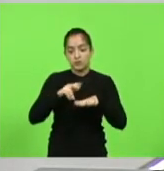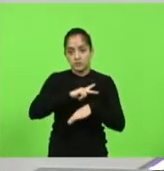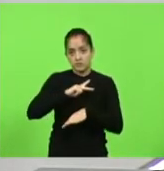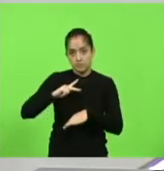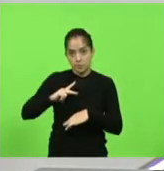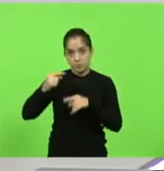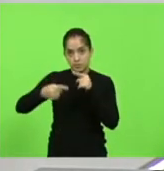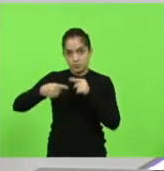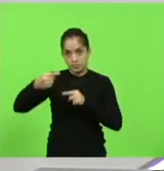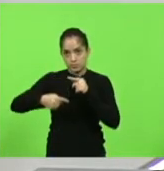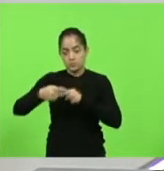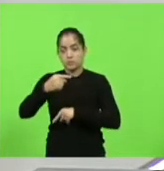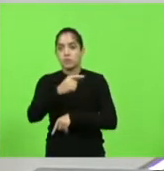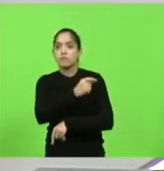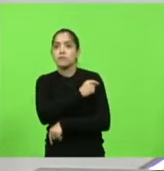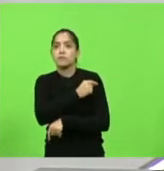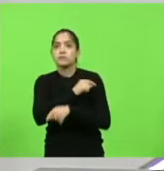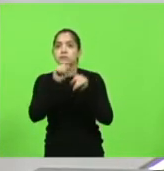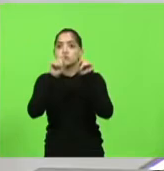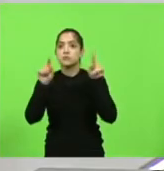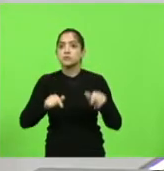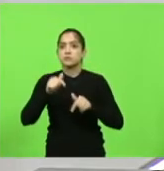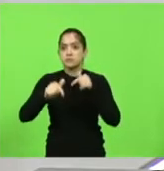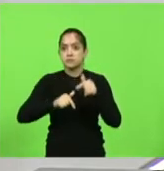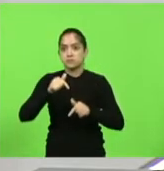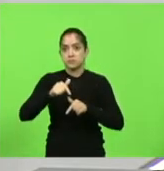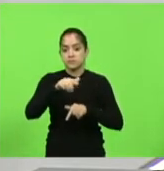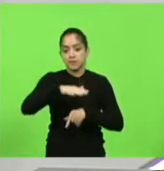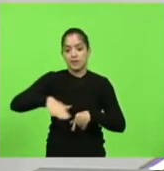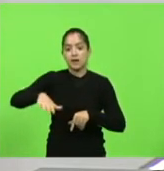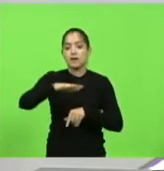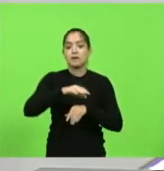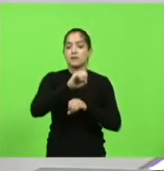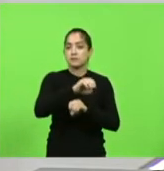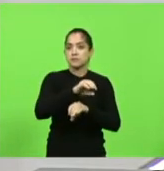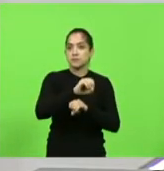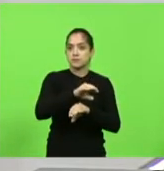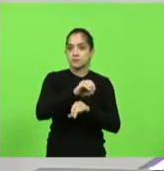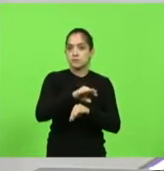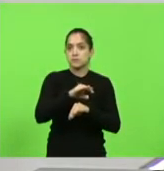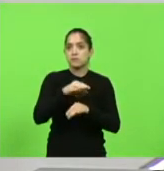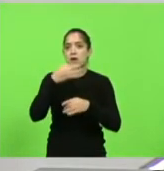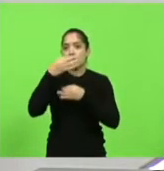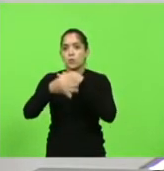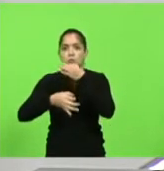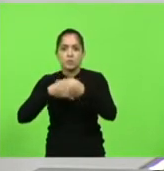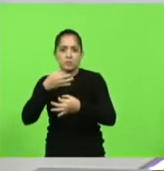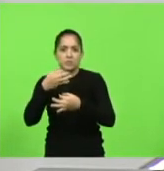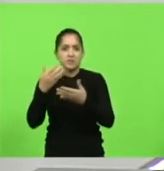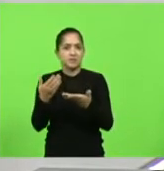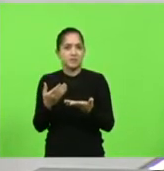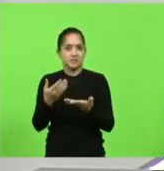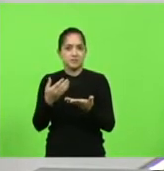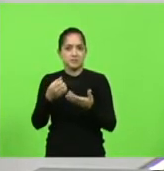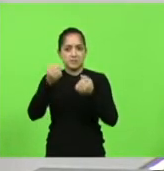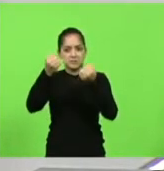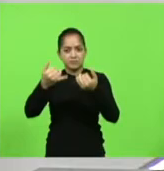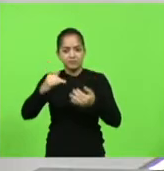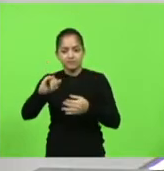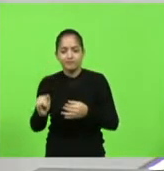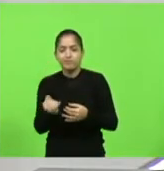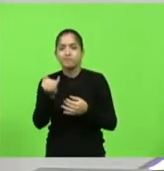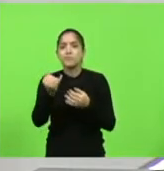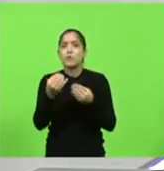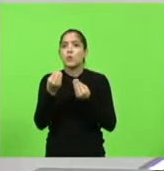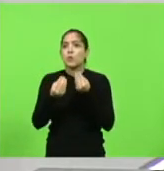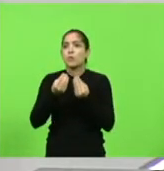a vacina aos trabalhadores em educação. Não tem argumento que se justifique. Como é que o Rio